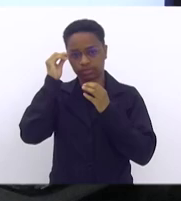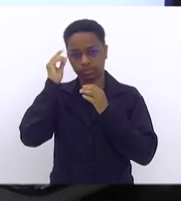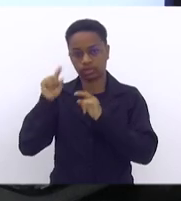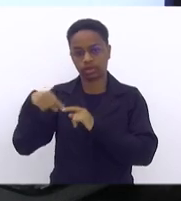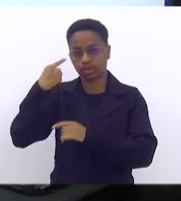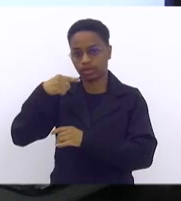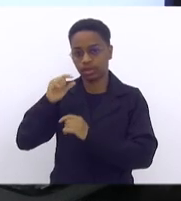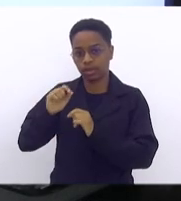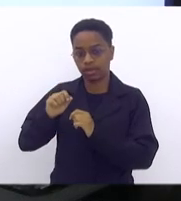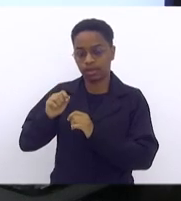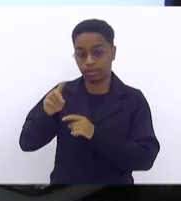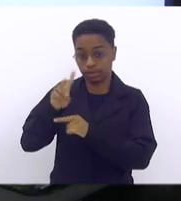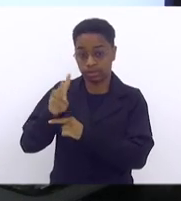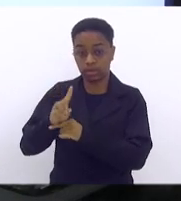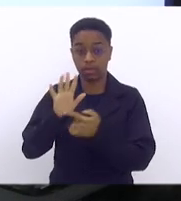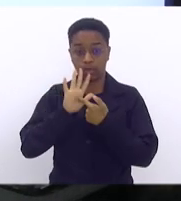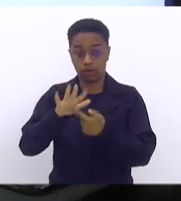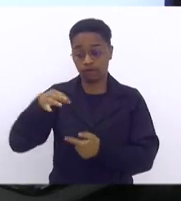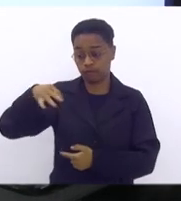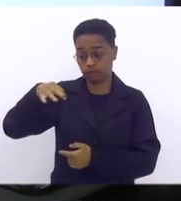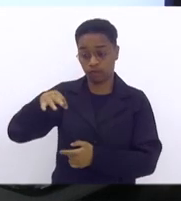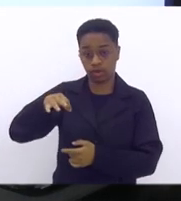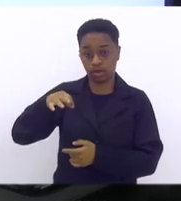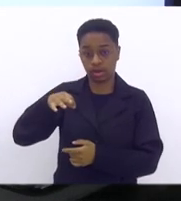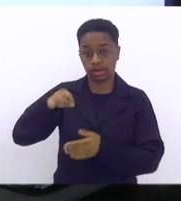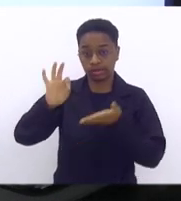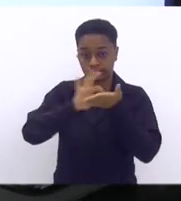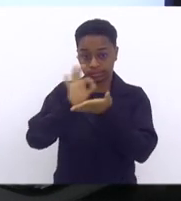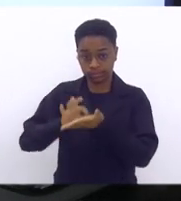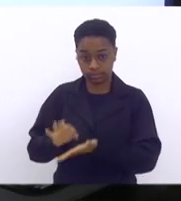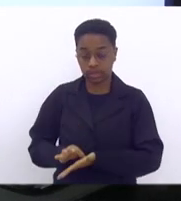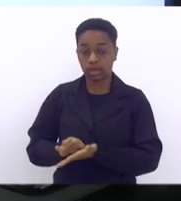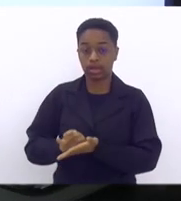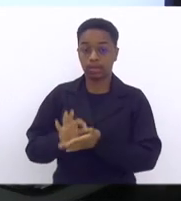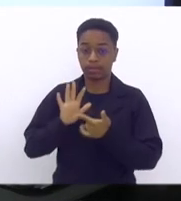folha de ponto comprovando que o Wallace, ele trabalhava como